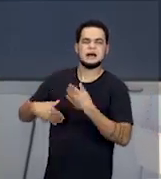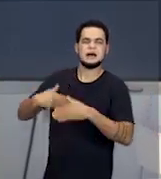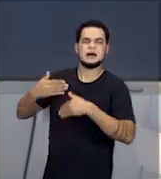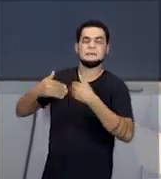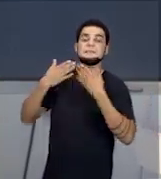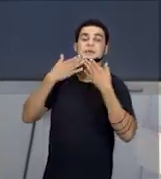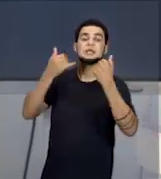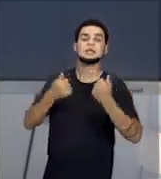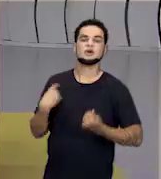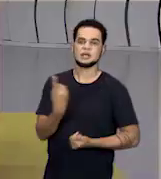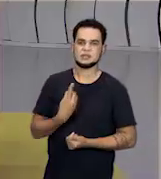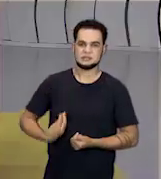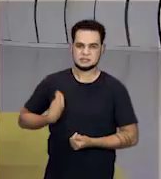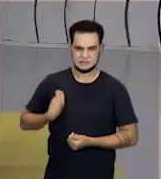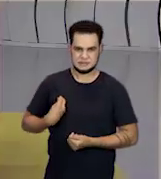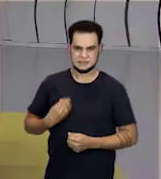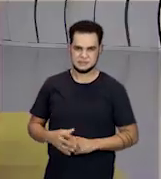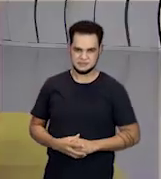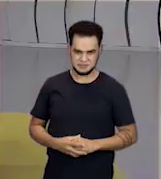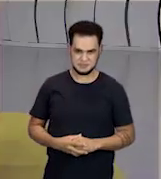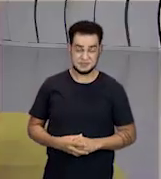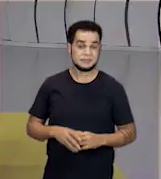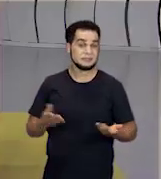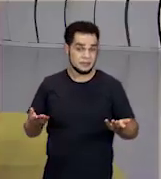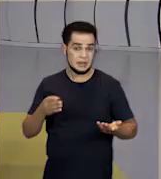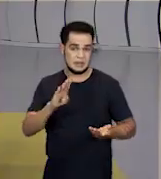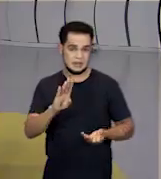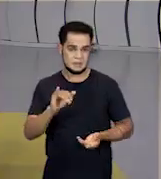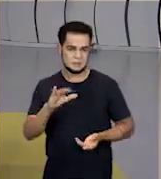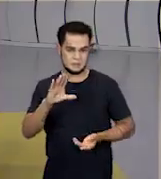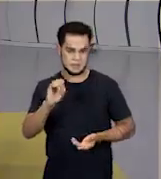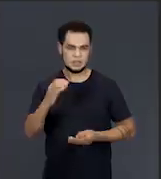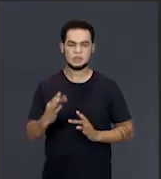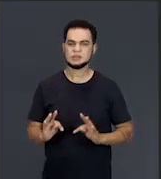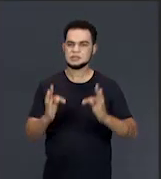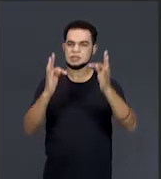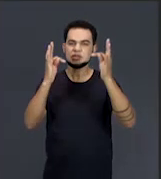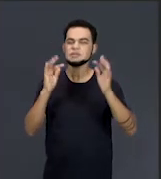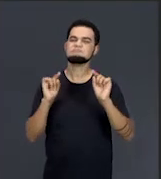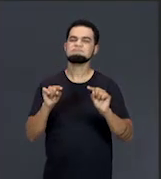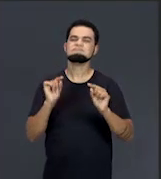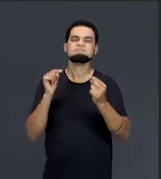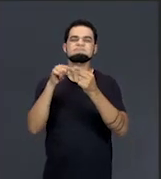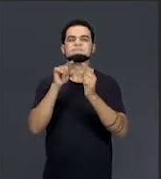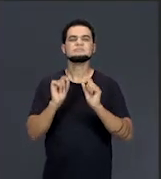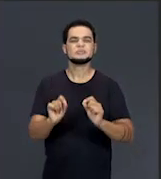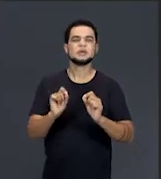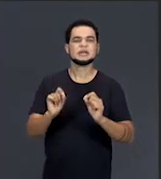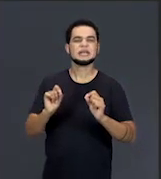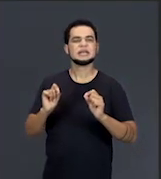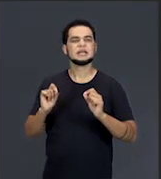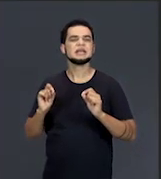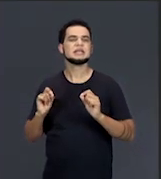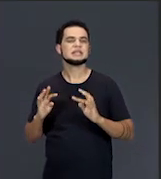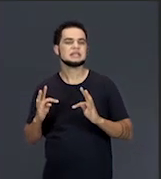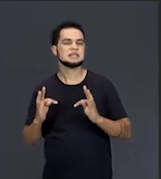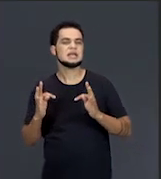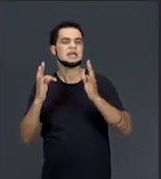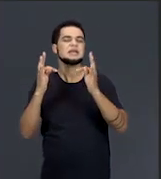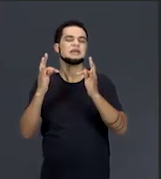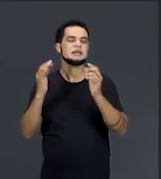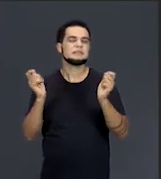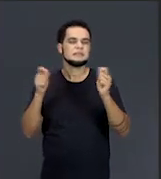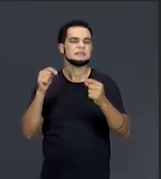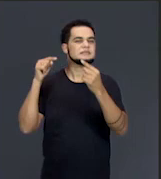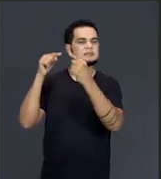dia. Tá? E a biotecnologia, ela vai corresponder a técnicas que vai permitir o uso de